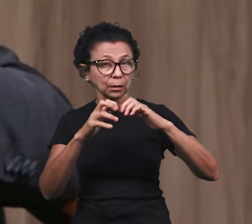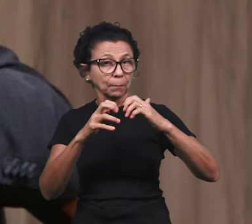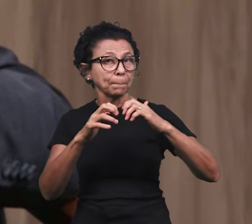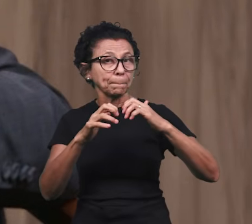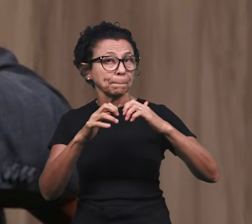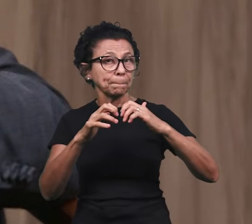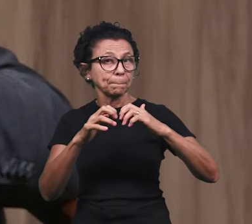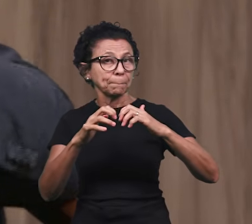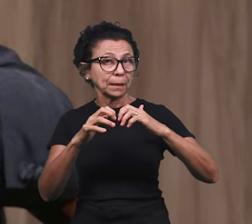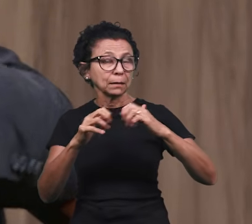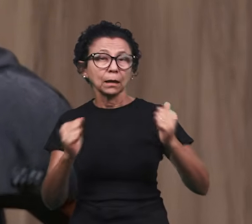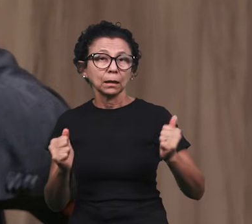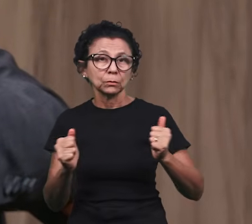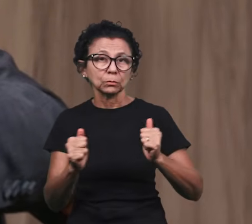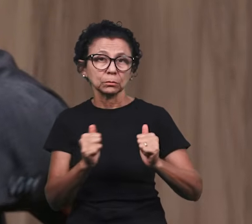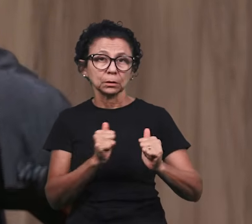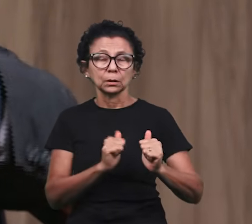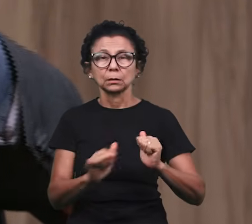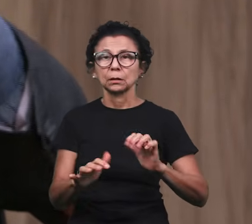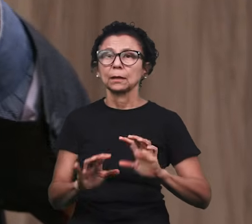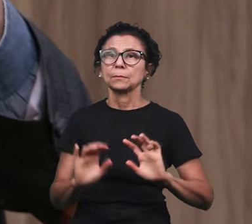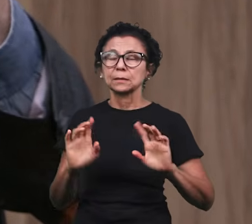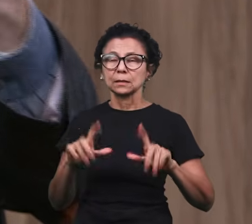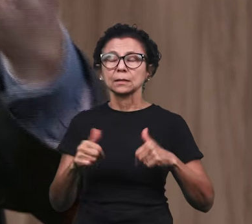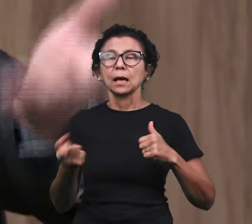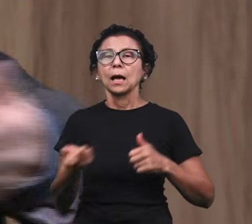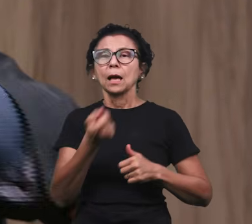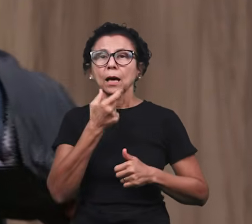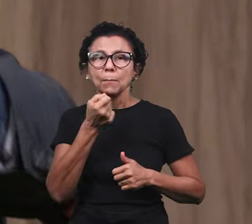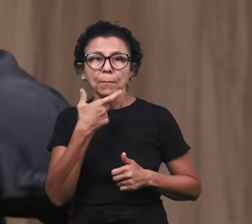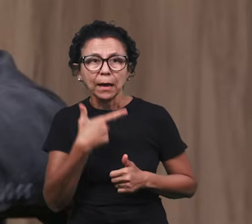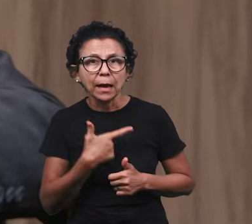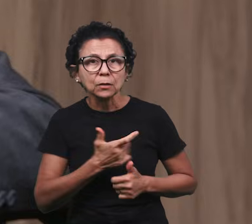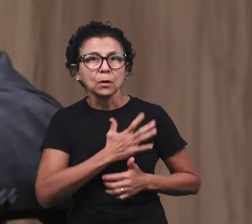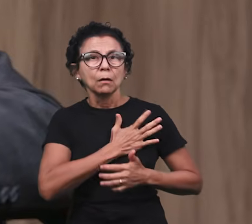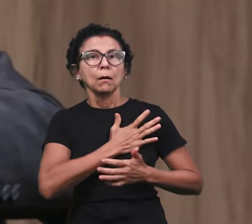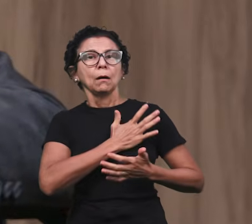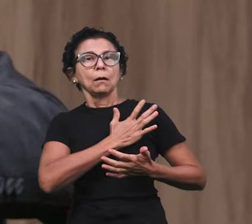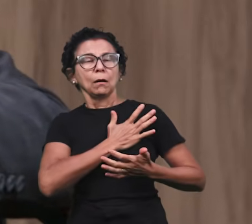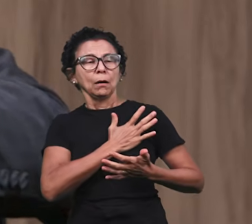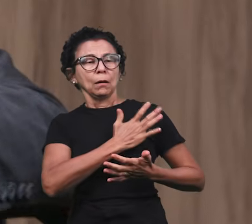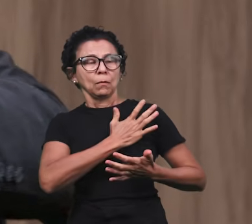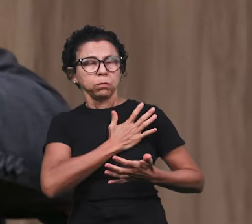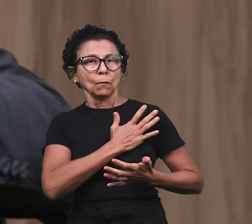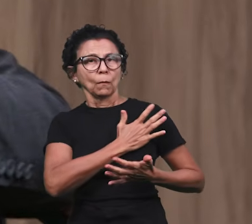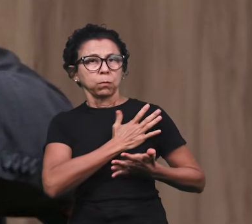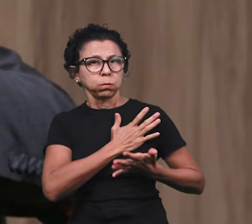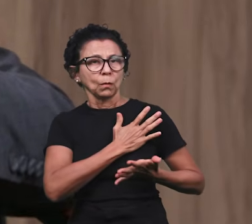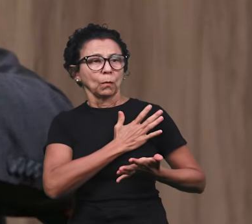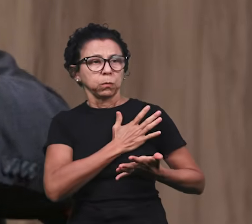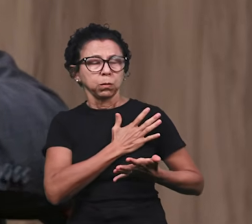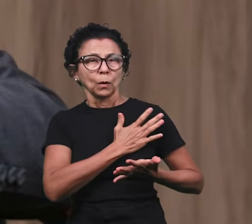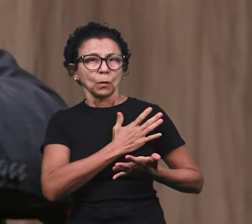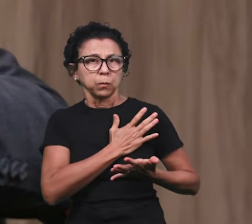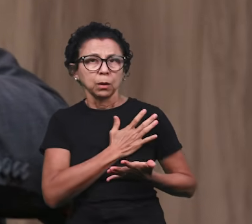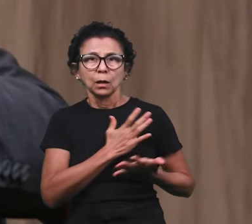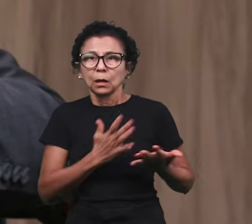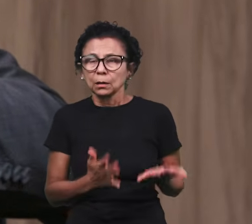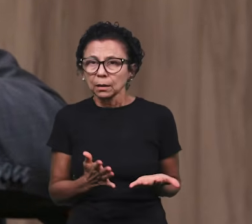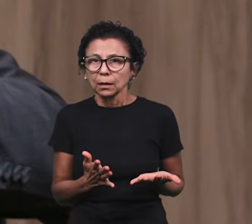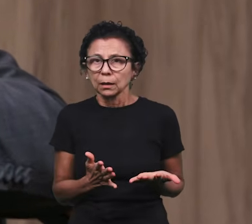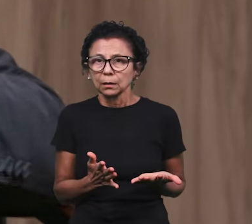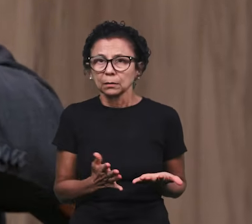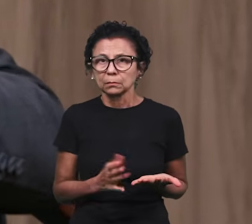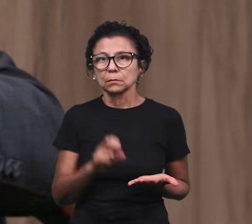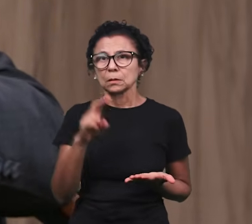sendo ativadas por medicamentos, por manobras e por uma série de coisas. Então nós estamos falando aí de milagre, uma pessoa que sai de uma